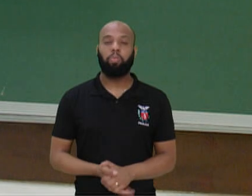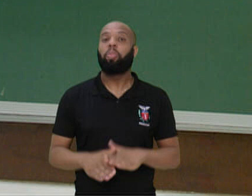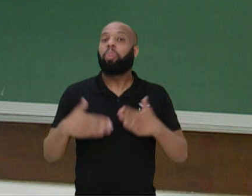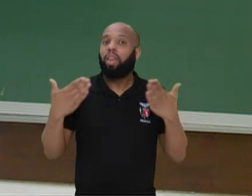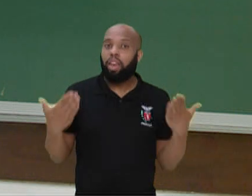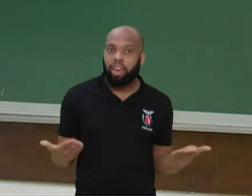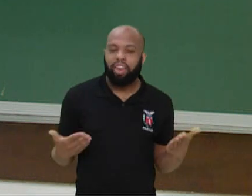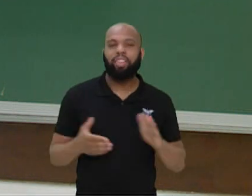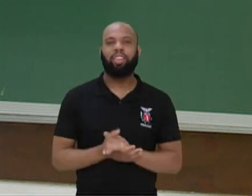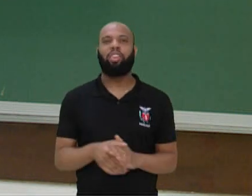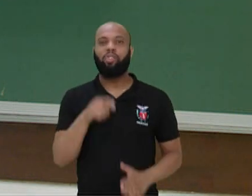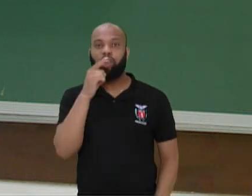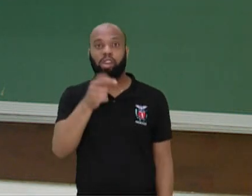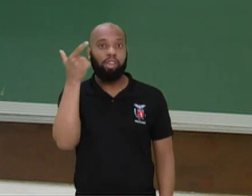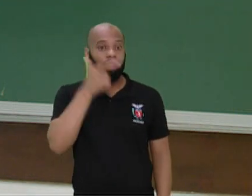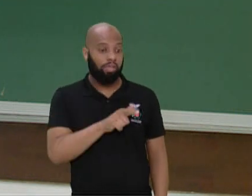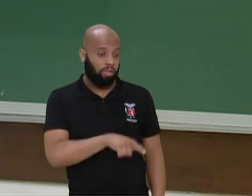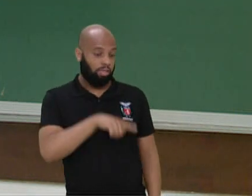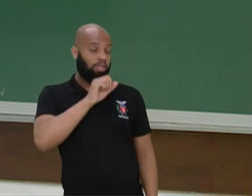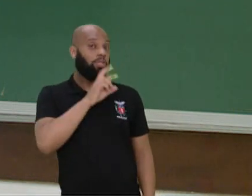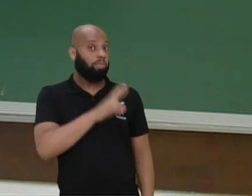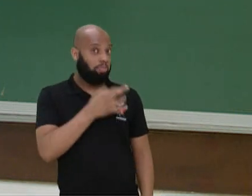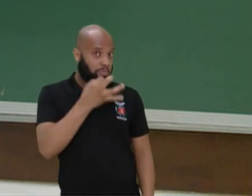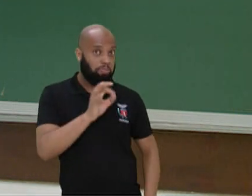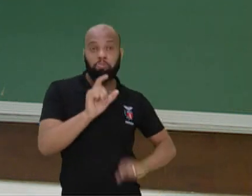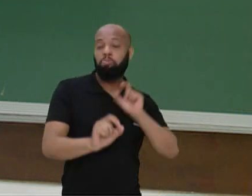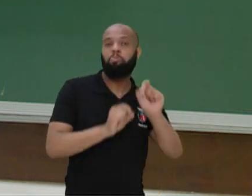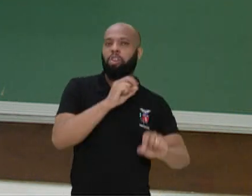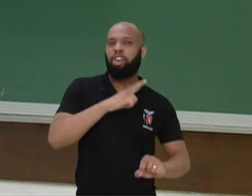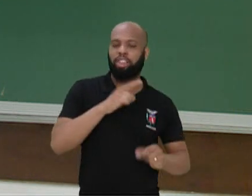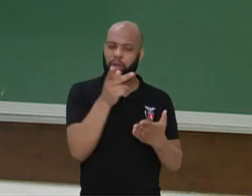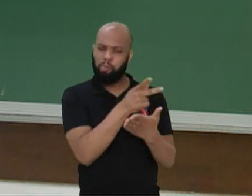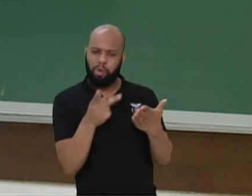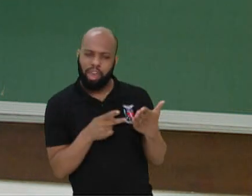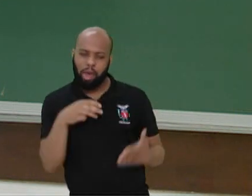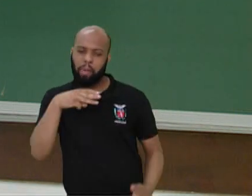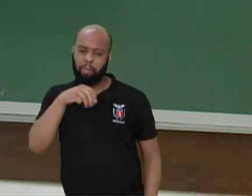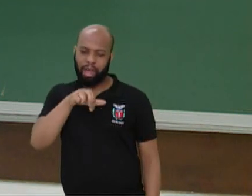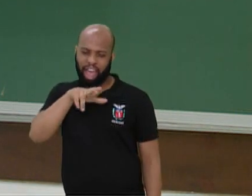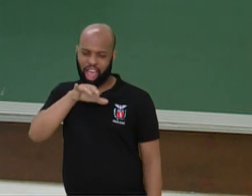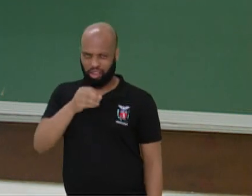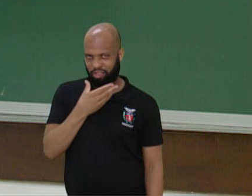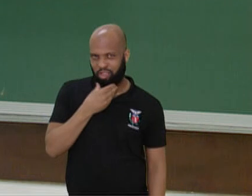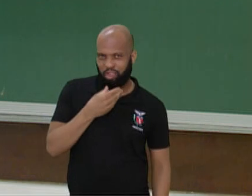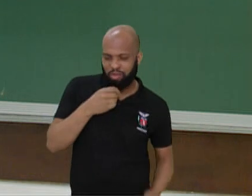E então, pessoal, chegaram a uma conclusão sobre o que fala esse poema do Mario Benedetti?